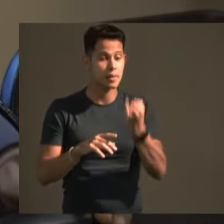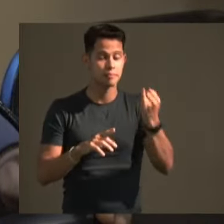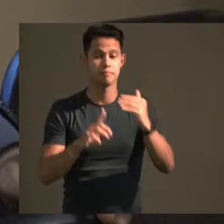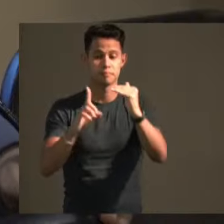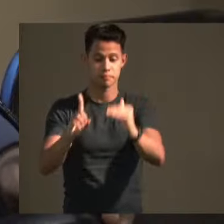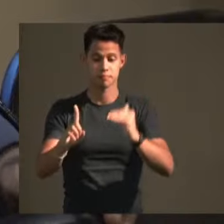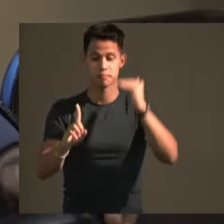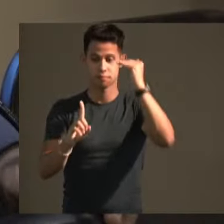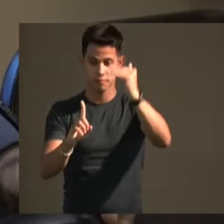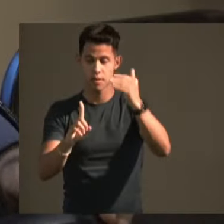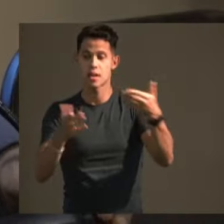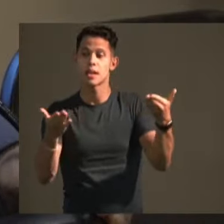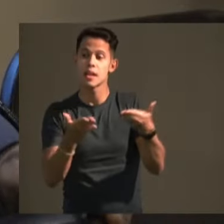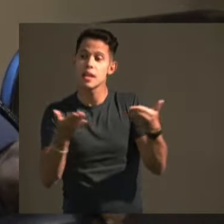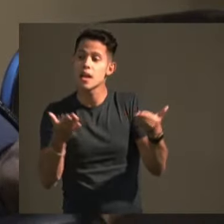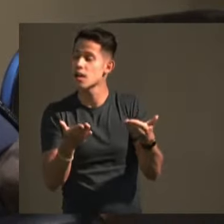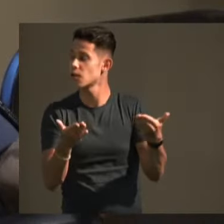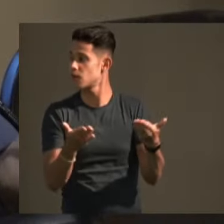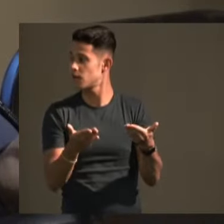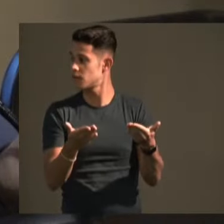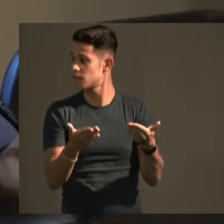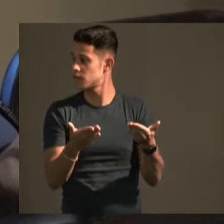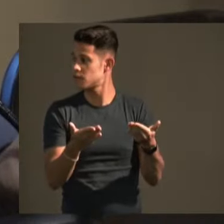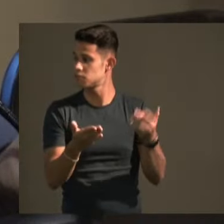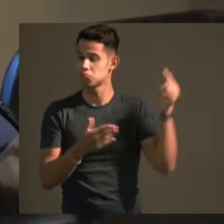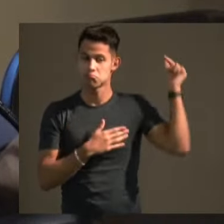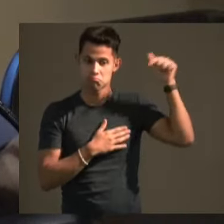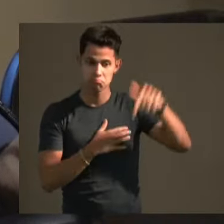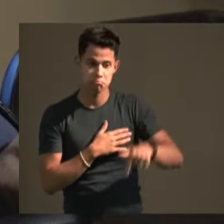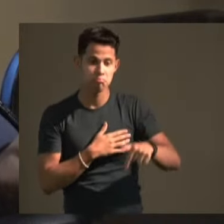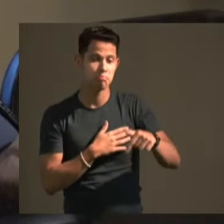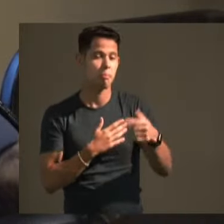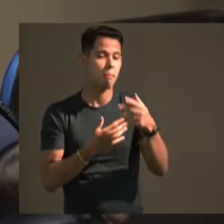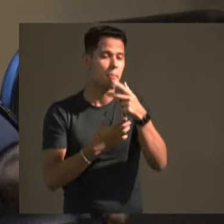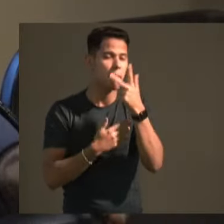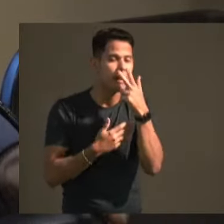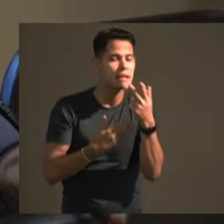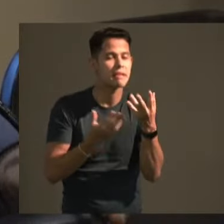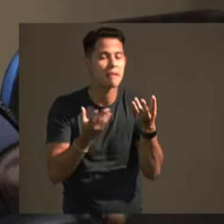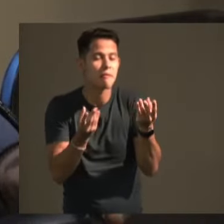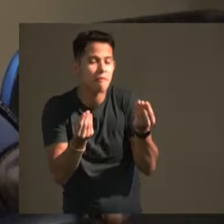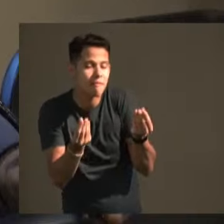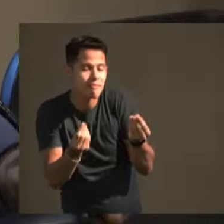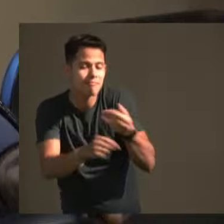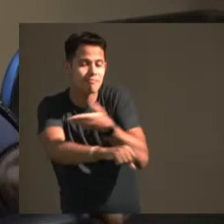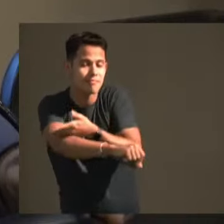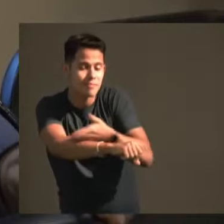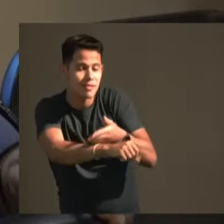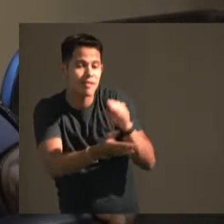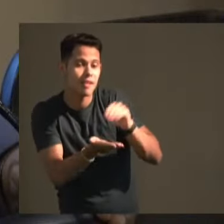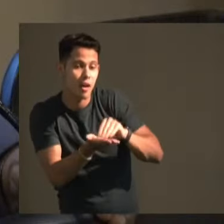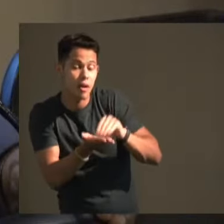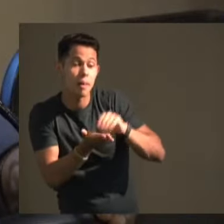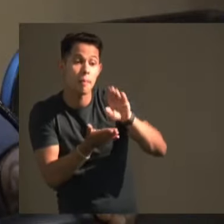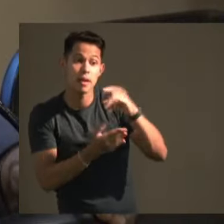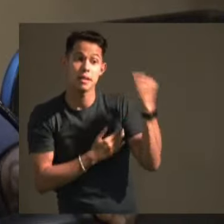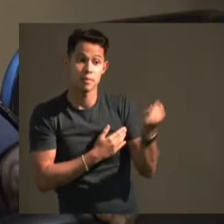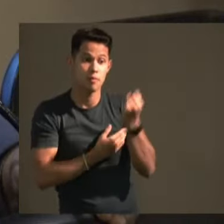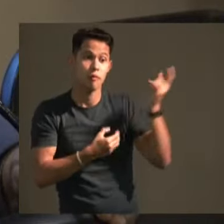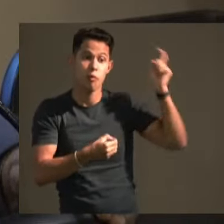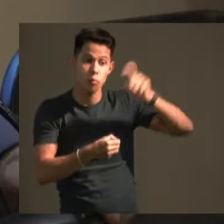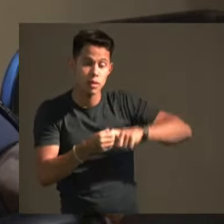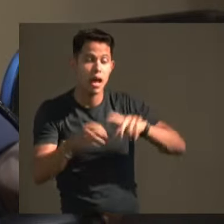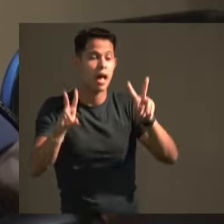De um tempo para cá, esse pessoal anda meio desarticulado, mas precisa voltar a se articular para continuar